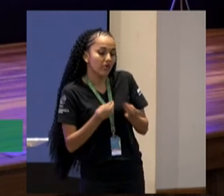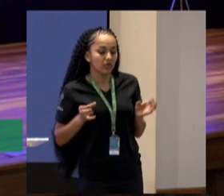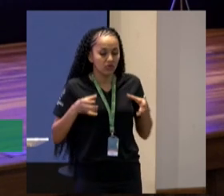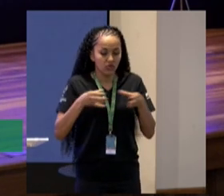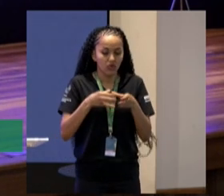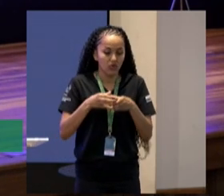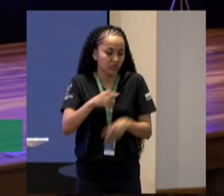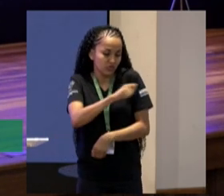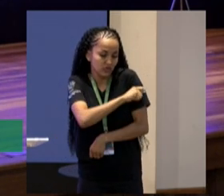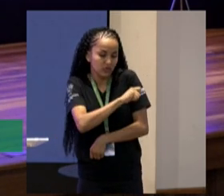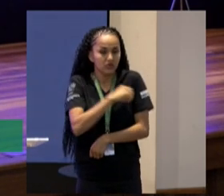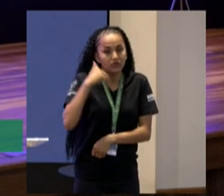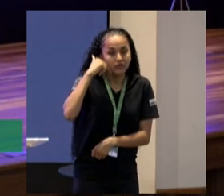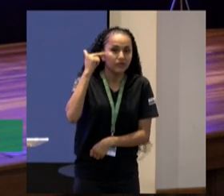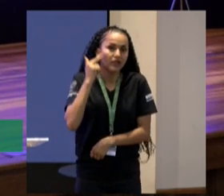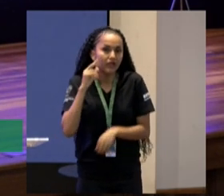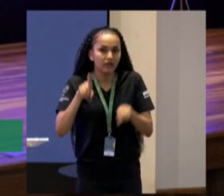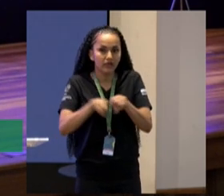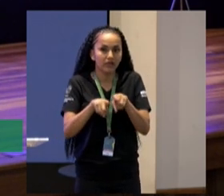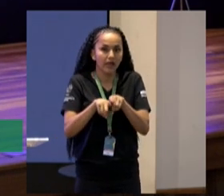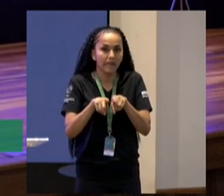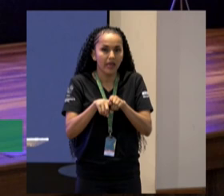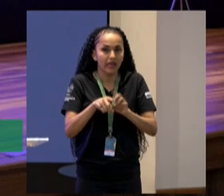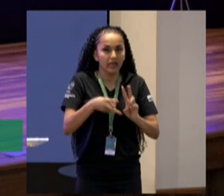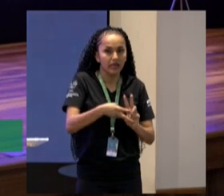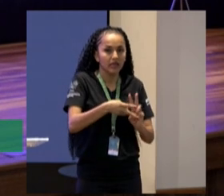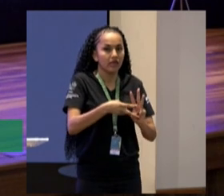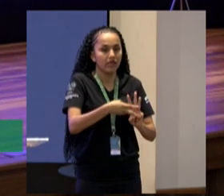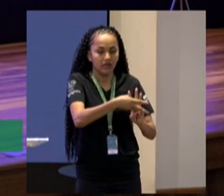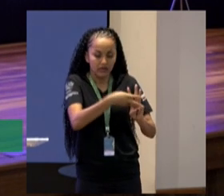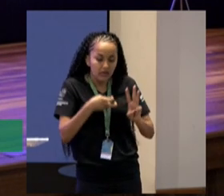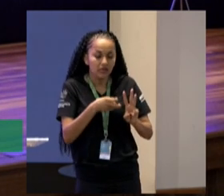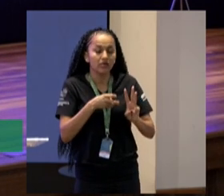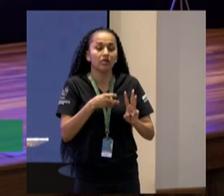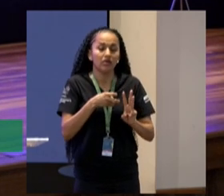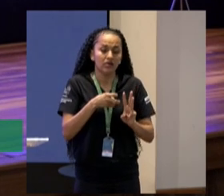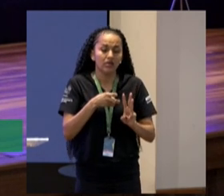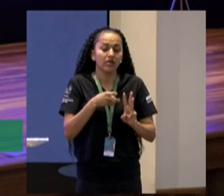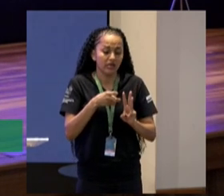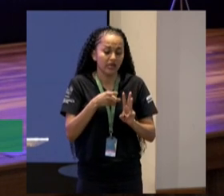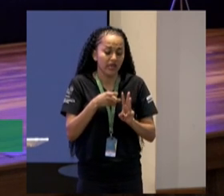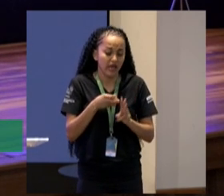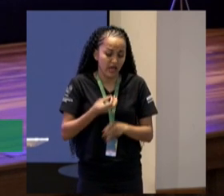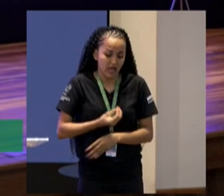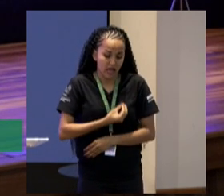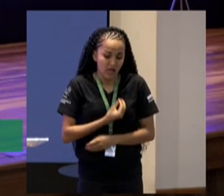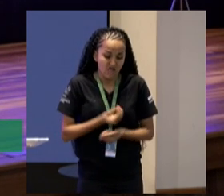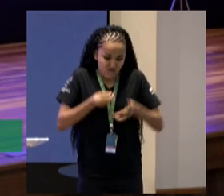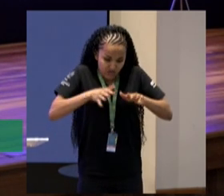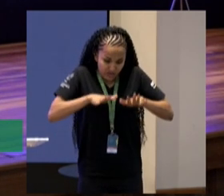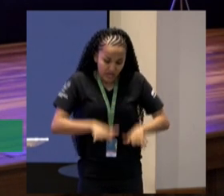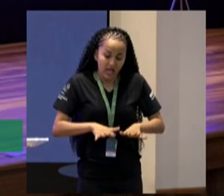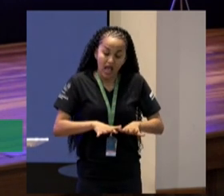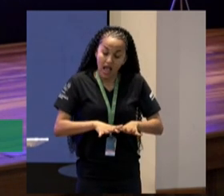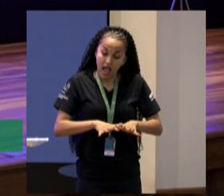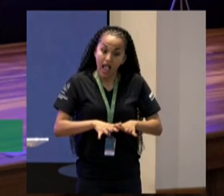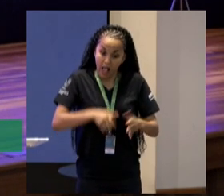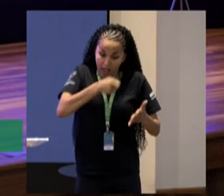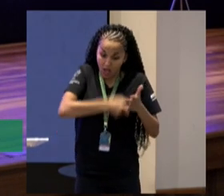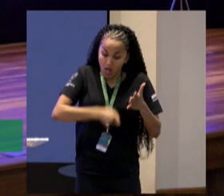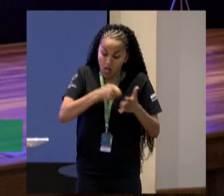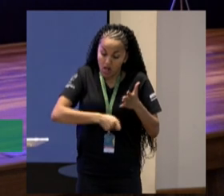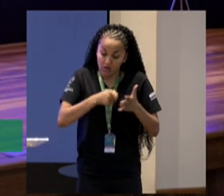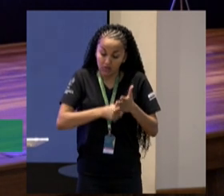coletivo de estudantes negros e indígenas da FAED, que é o SAGRAI, que a permanência ainda é uma luta, e que a gente só